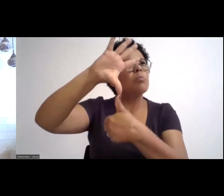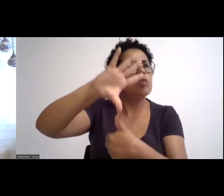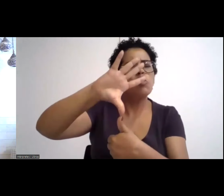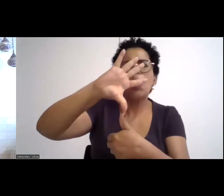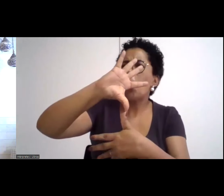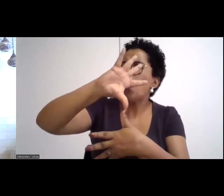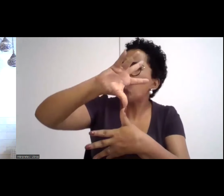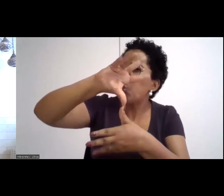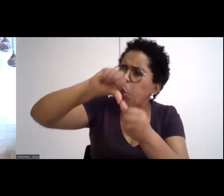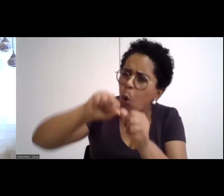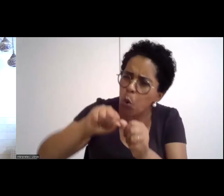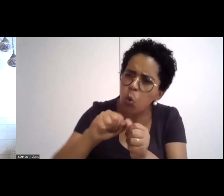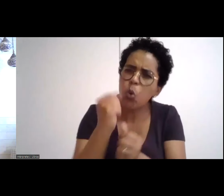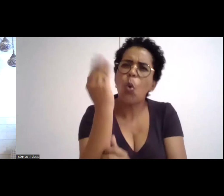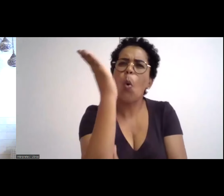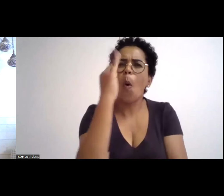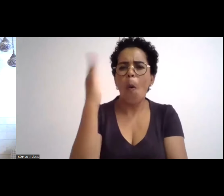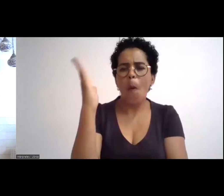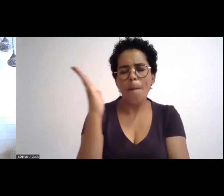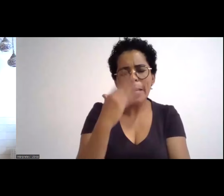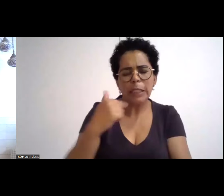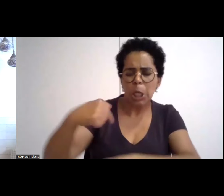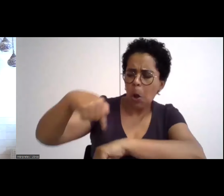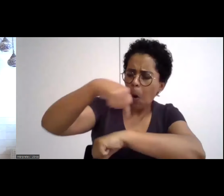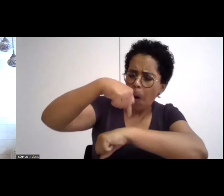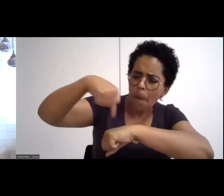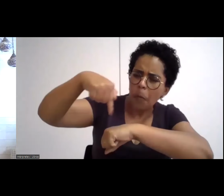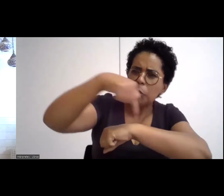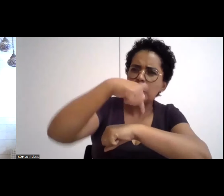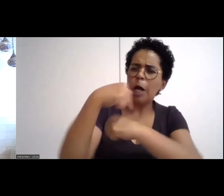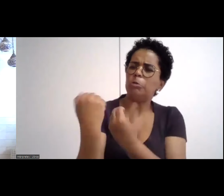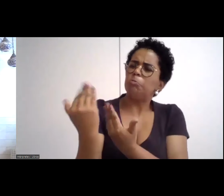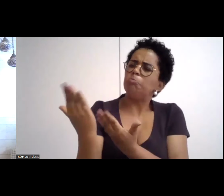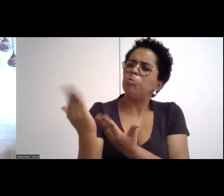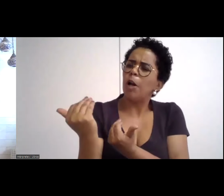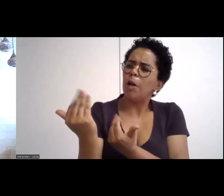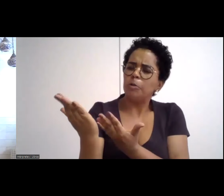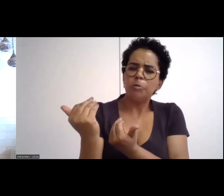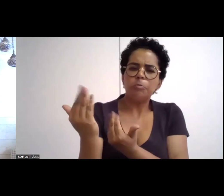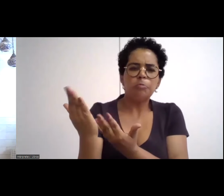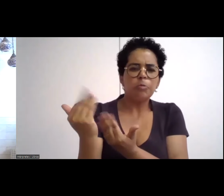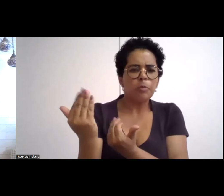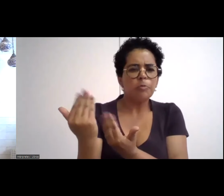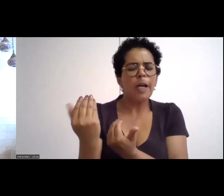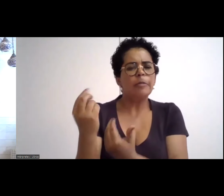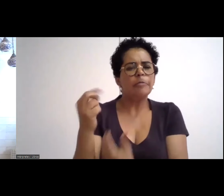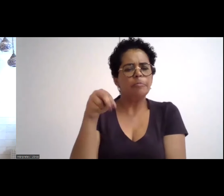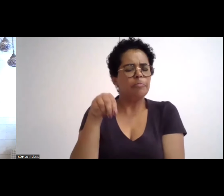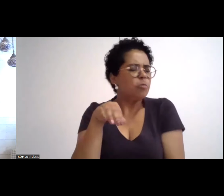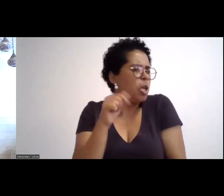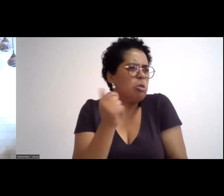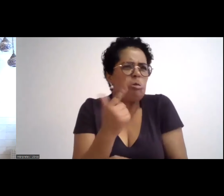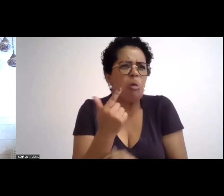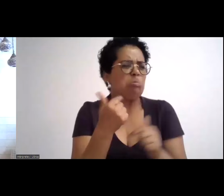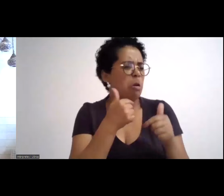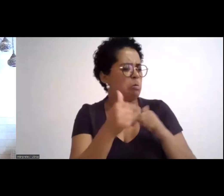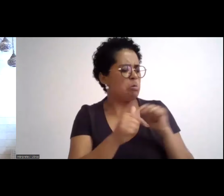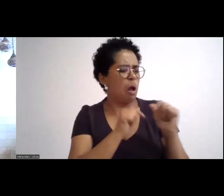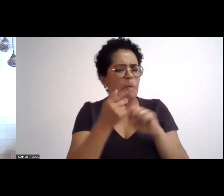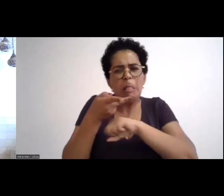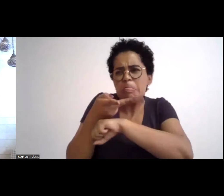povos originários, das comunidades quilombolas, das juventudes nem, que nem trabalham, nem procuram